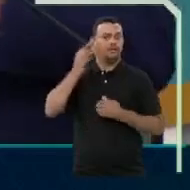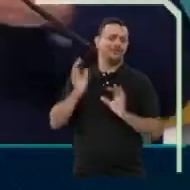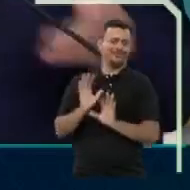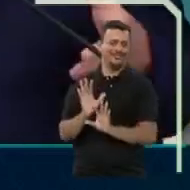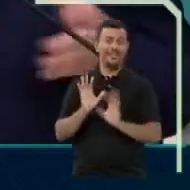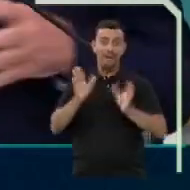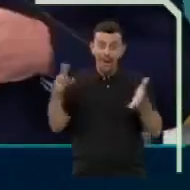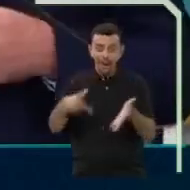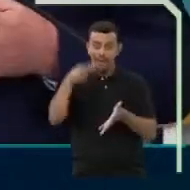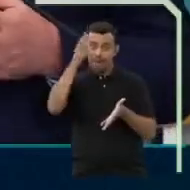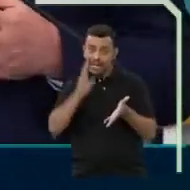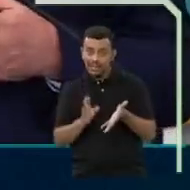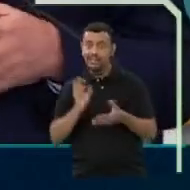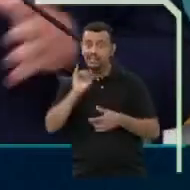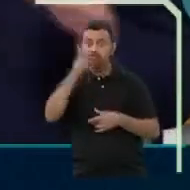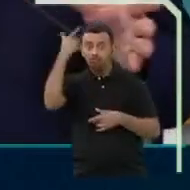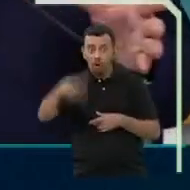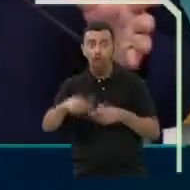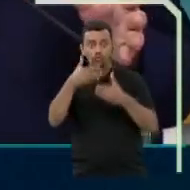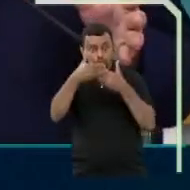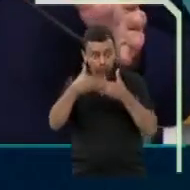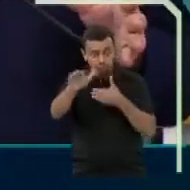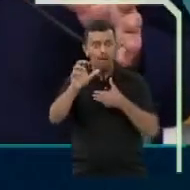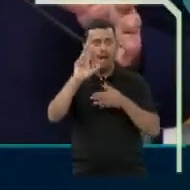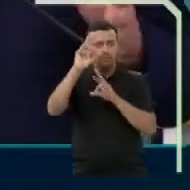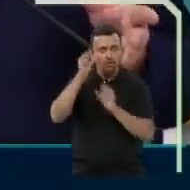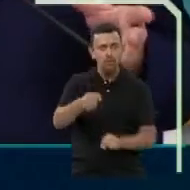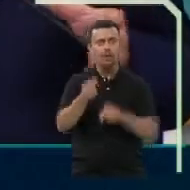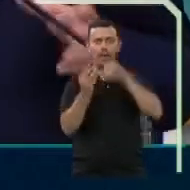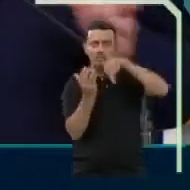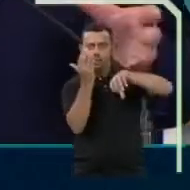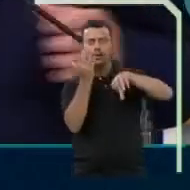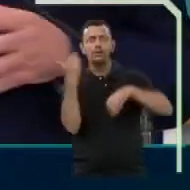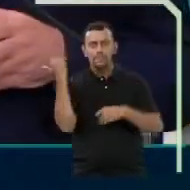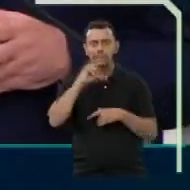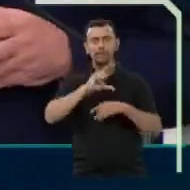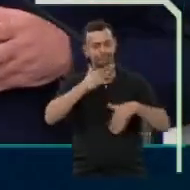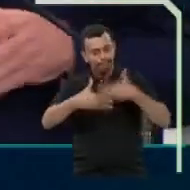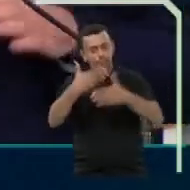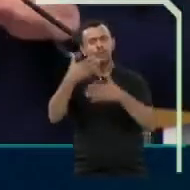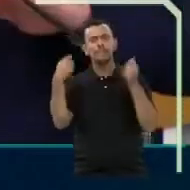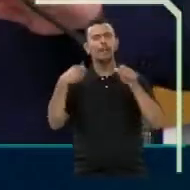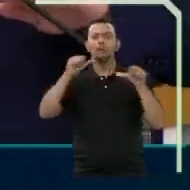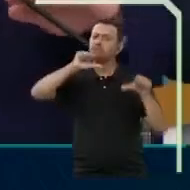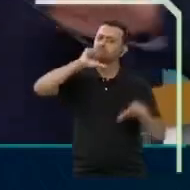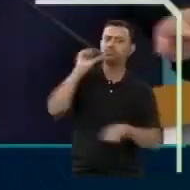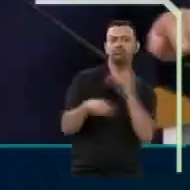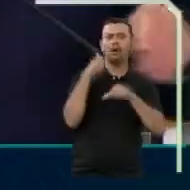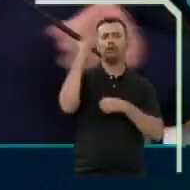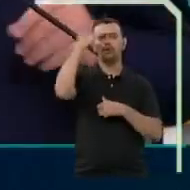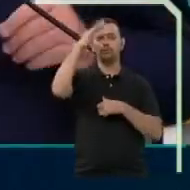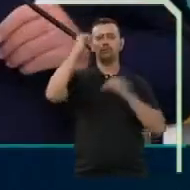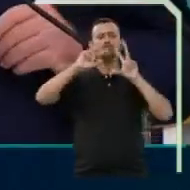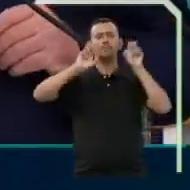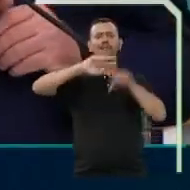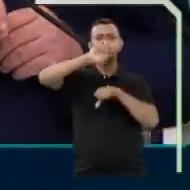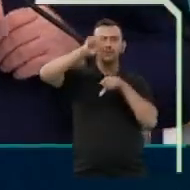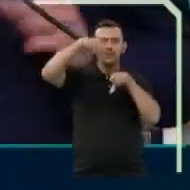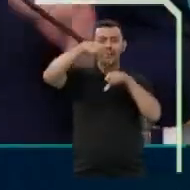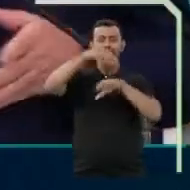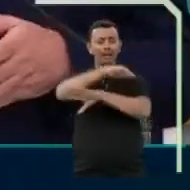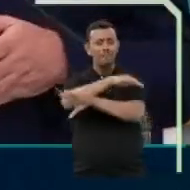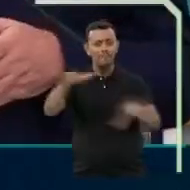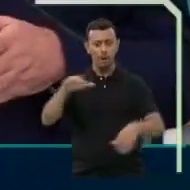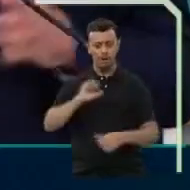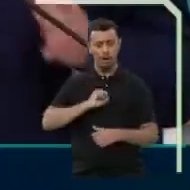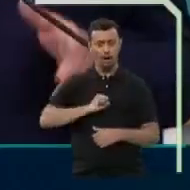não refundar a República, o Brasil precisa redesenhar o seu entendimento nacional. Nós precisamos banir o ódio que se